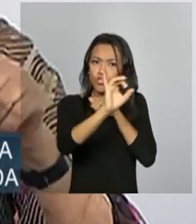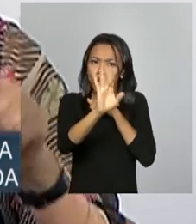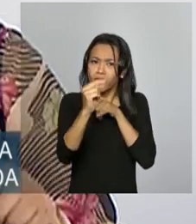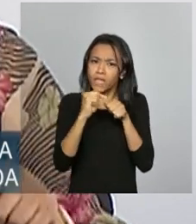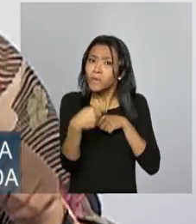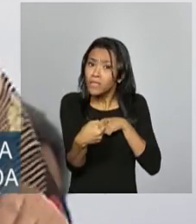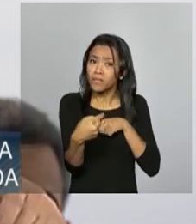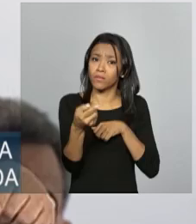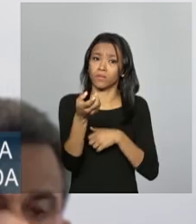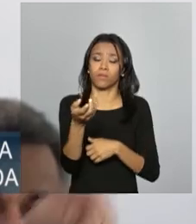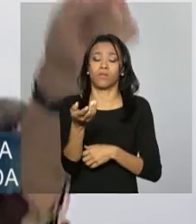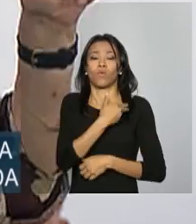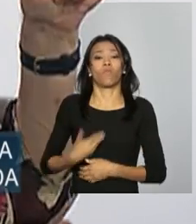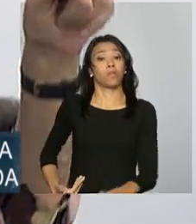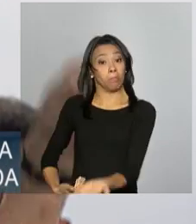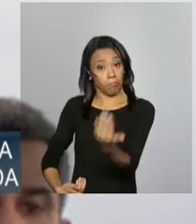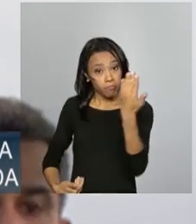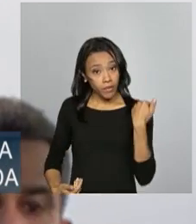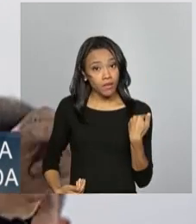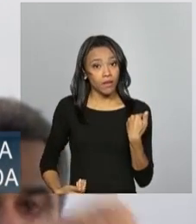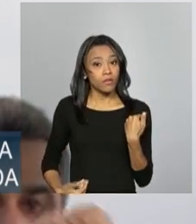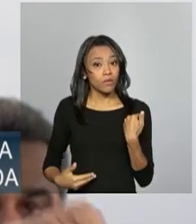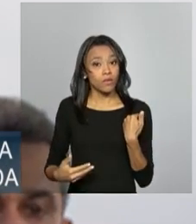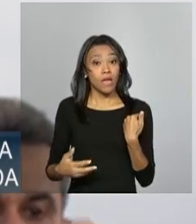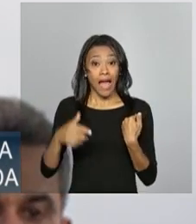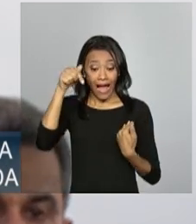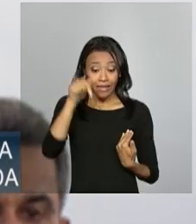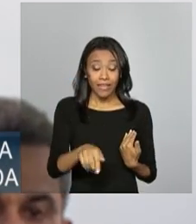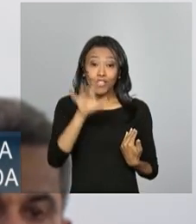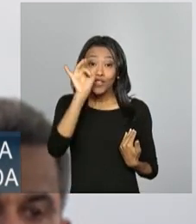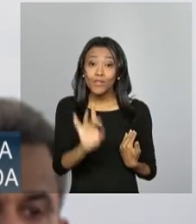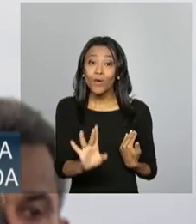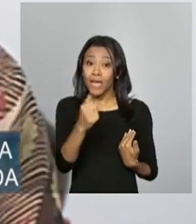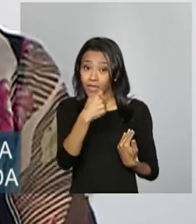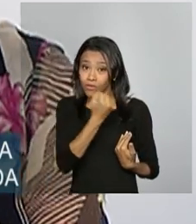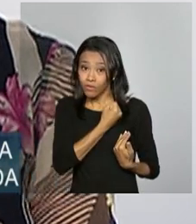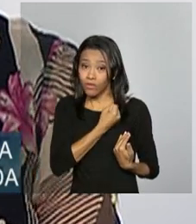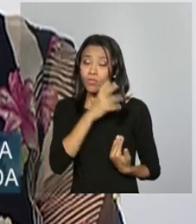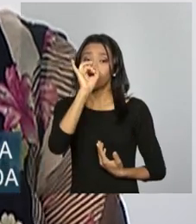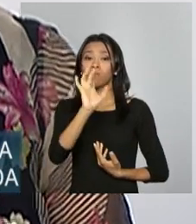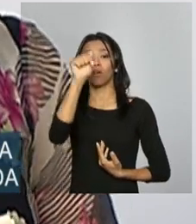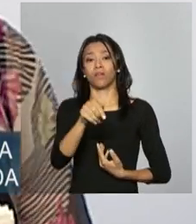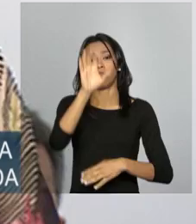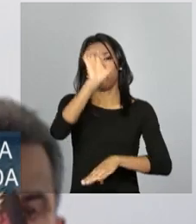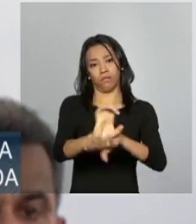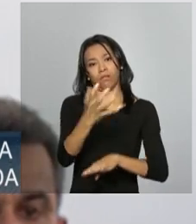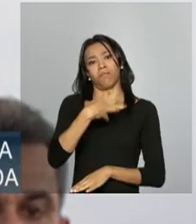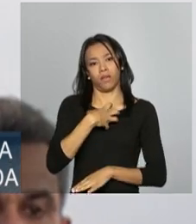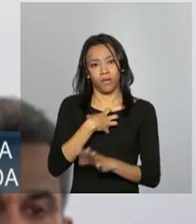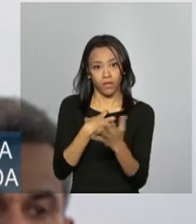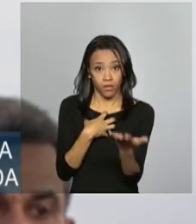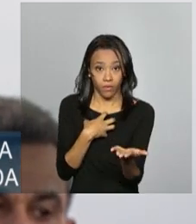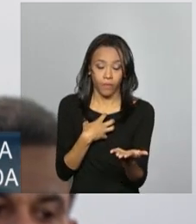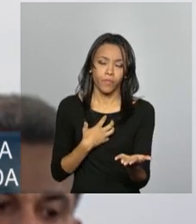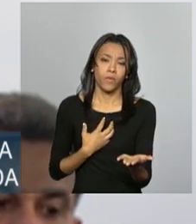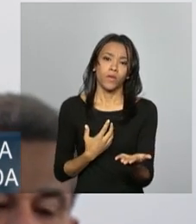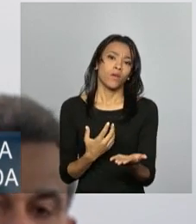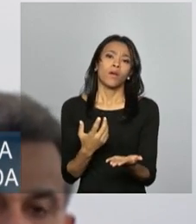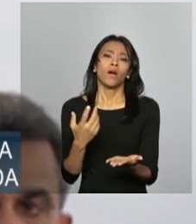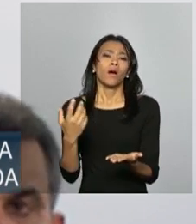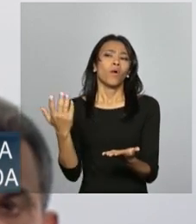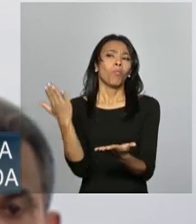Esse número que nós fizemos só na Bahia. Então, uma parte do que eu estou